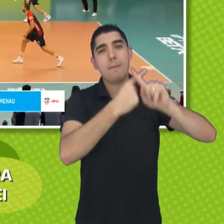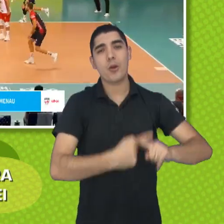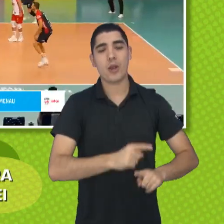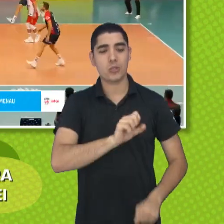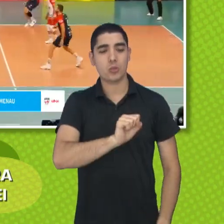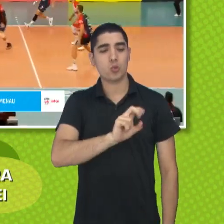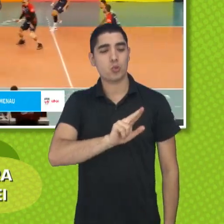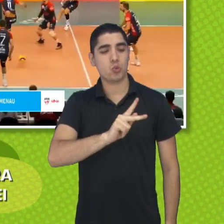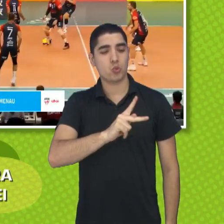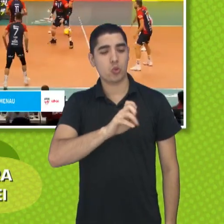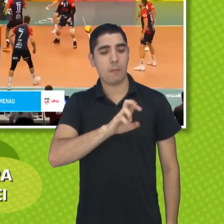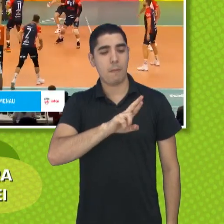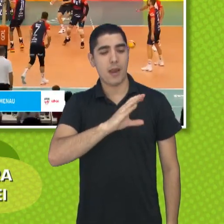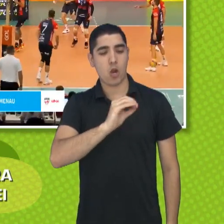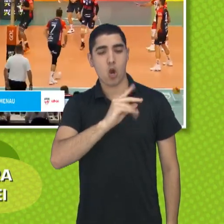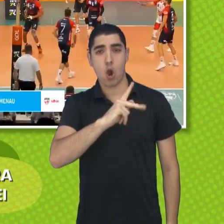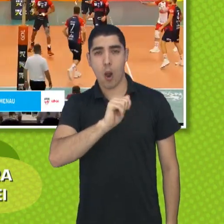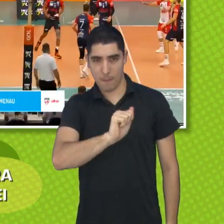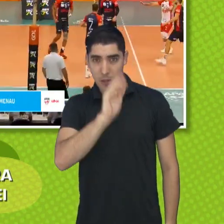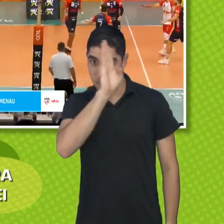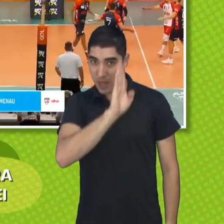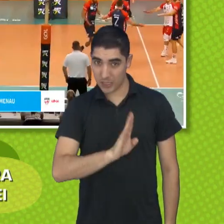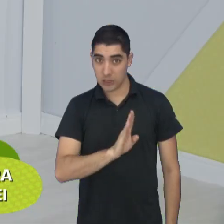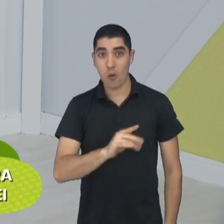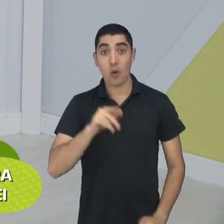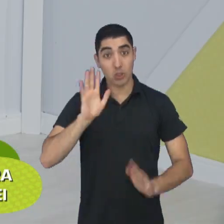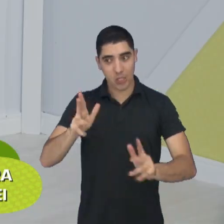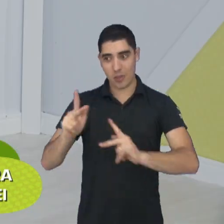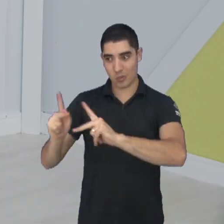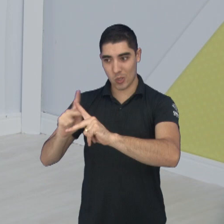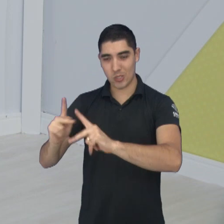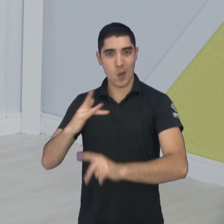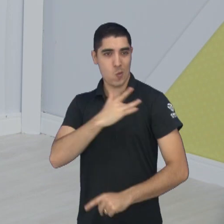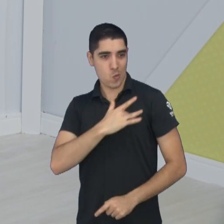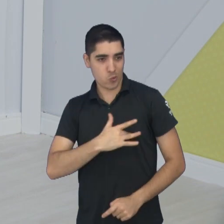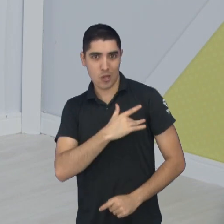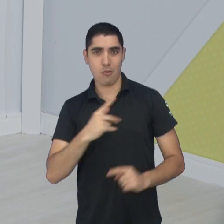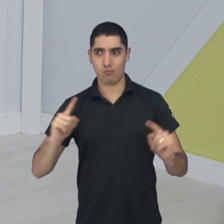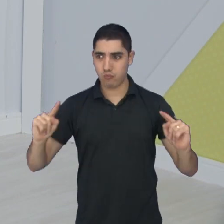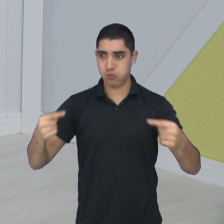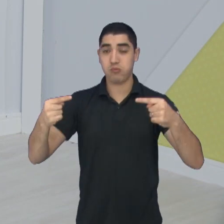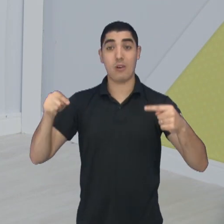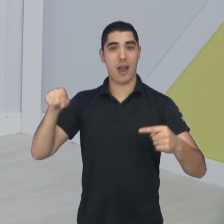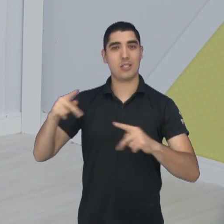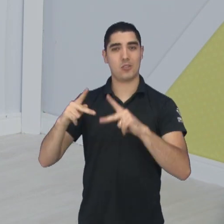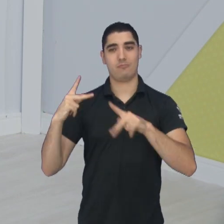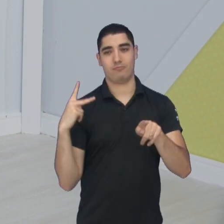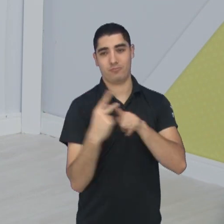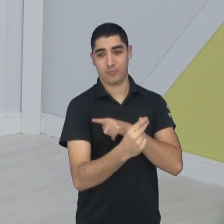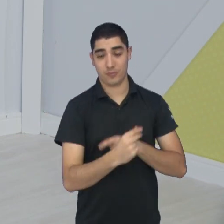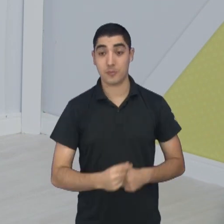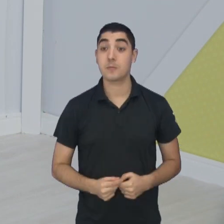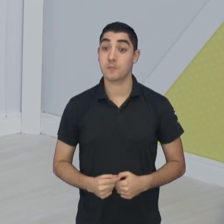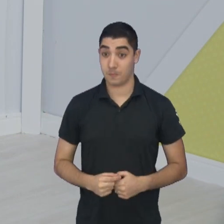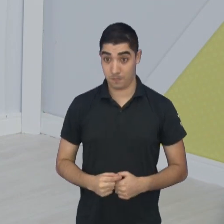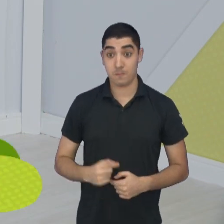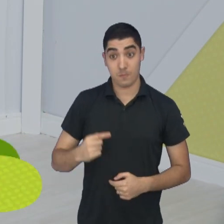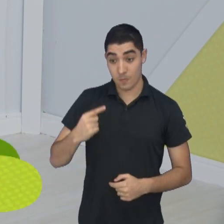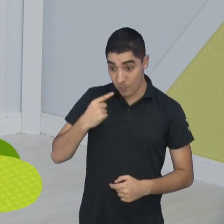na Supercopa do Brasil, entre São José e Cruzeiro. E na próxima quinta-feira, justamente Cruzeiro e São José, vai ser um